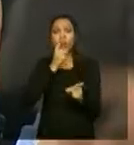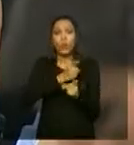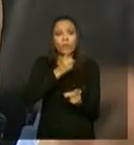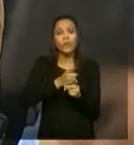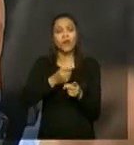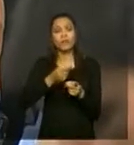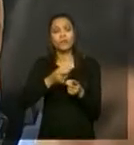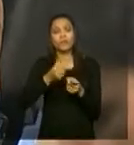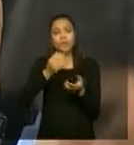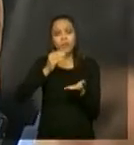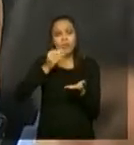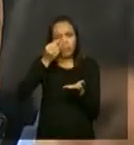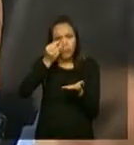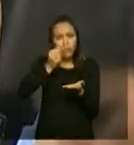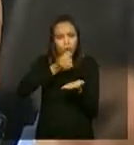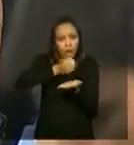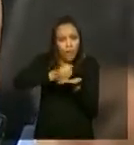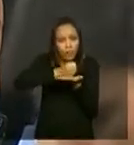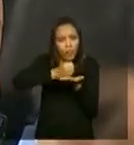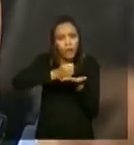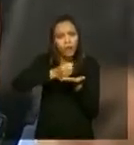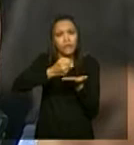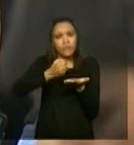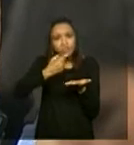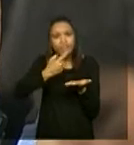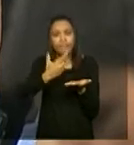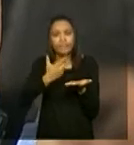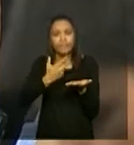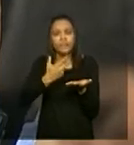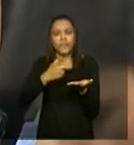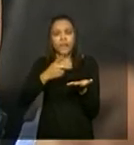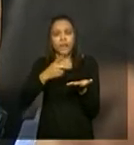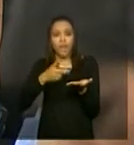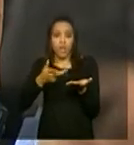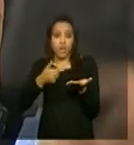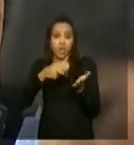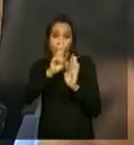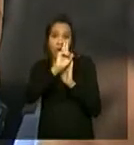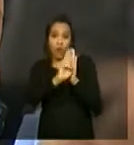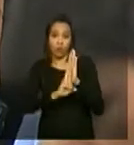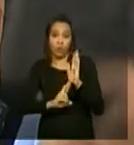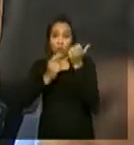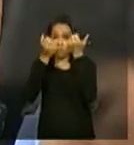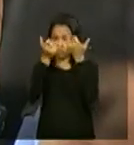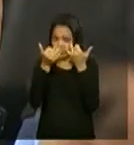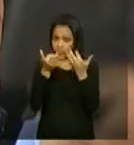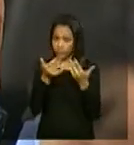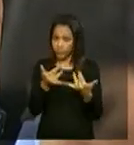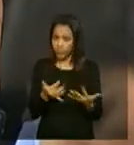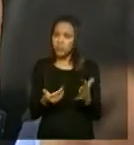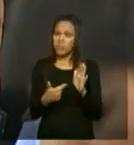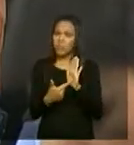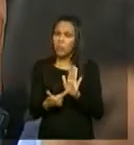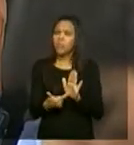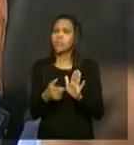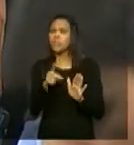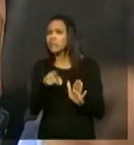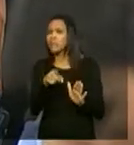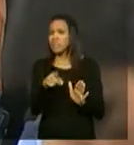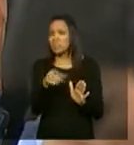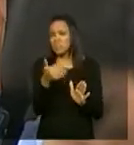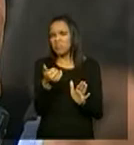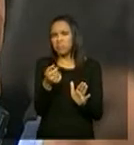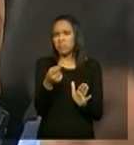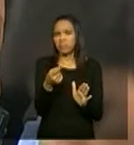enfim é daria pra gente dizendo que aparece com o relatório parece apontar uma baixa probabilidade de o presidente ter sido